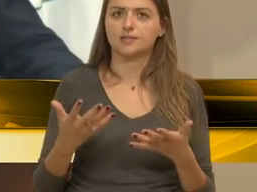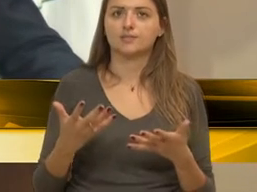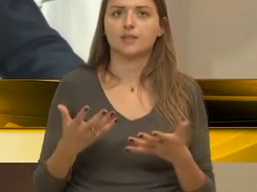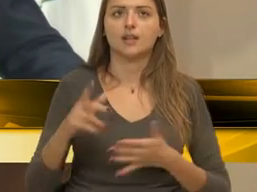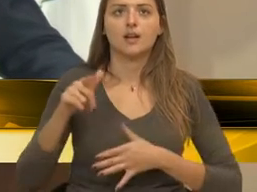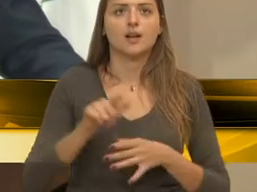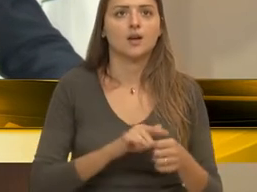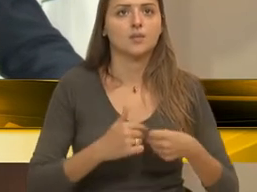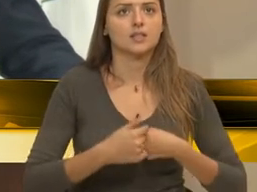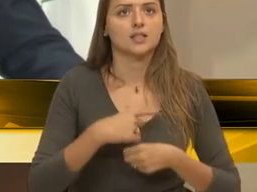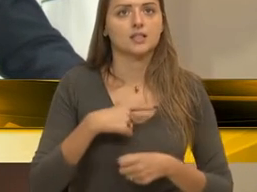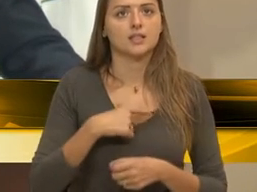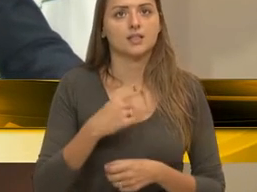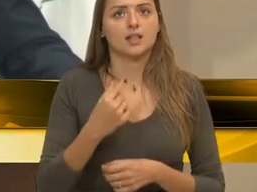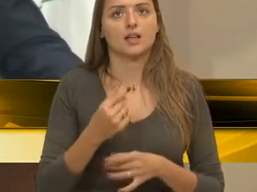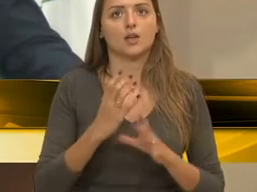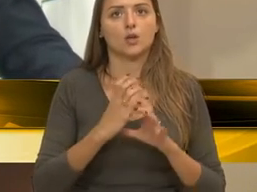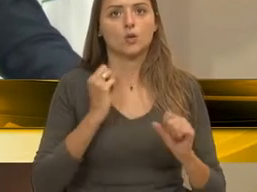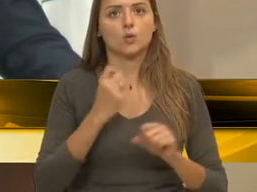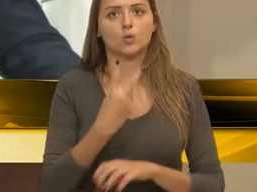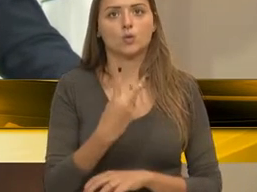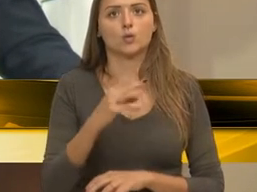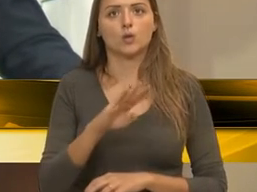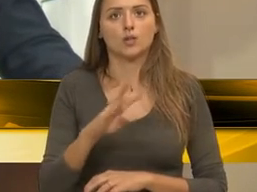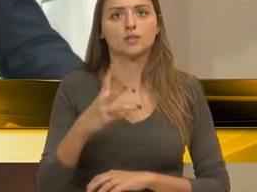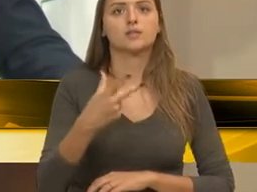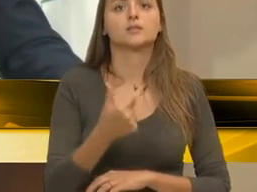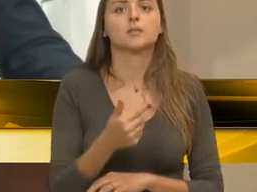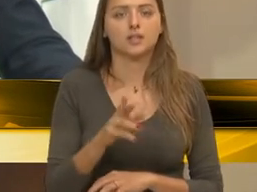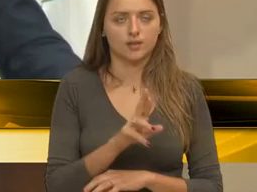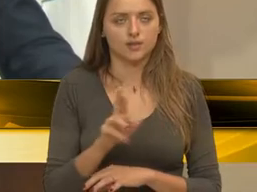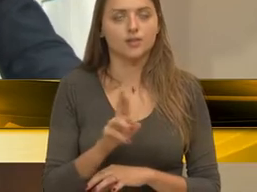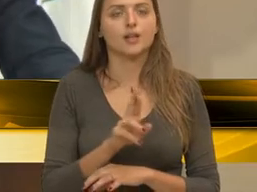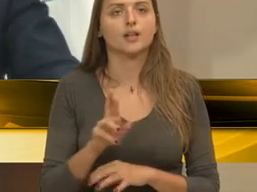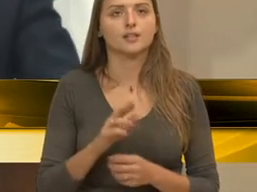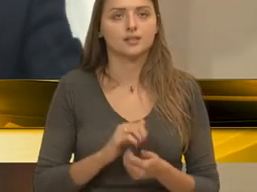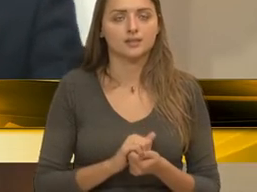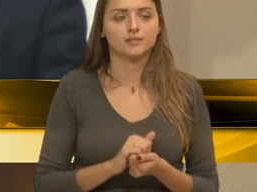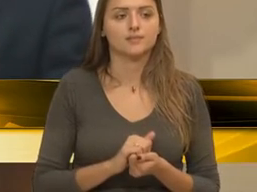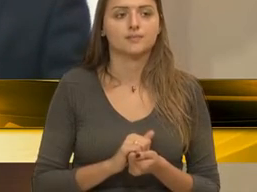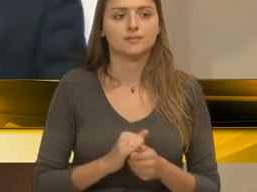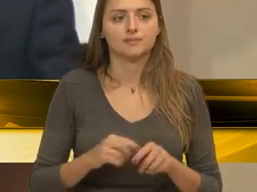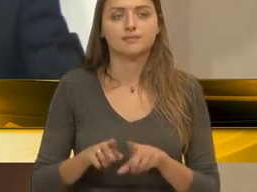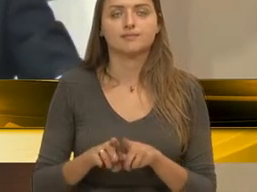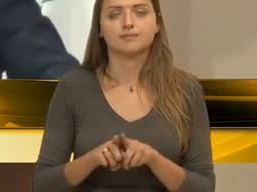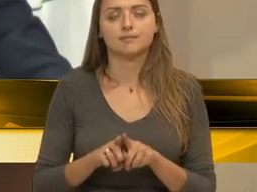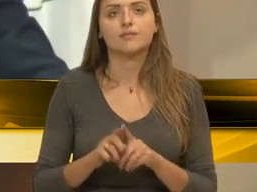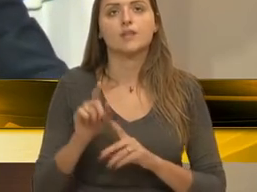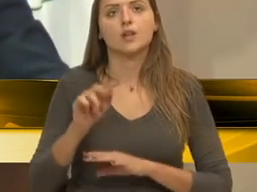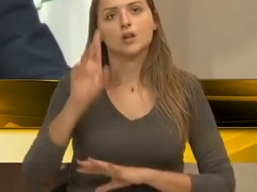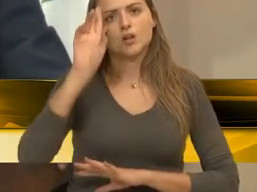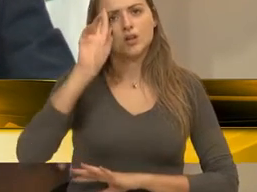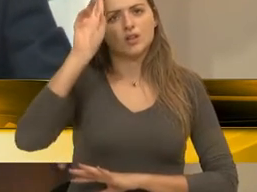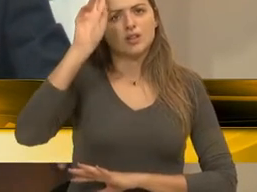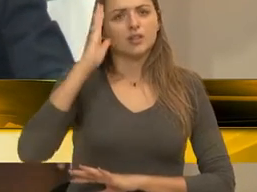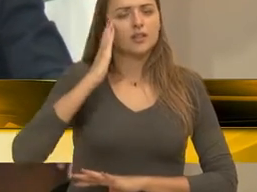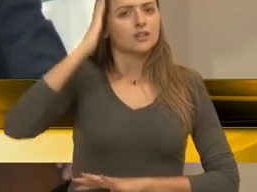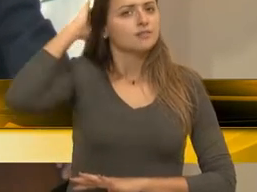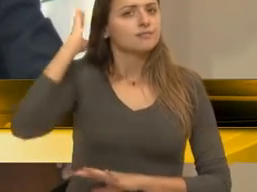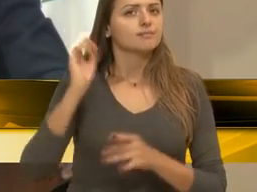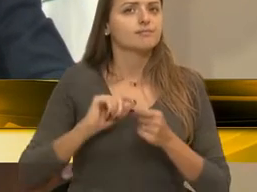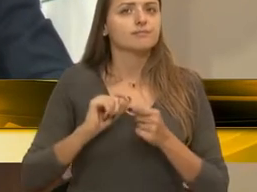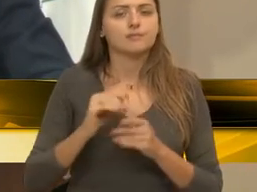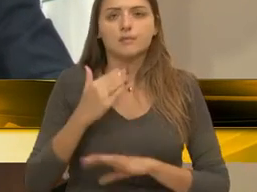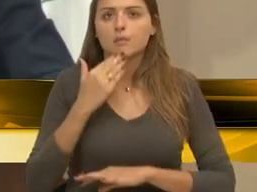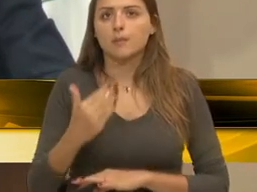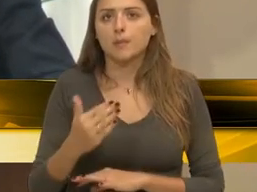tem uma arrecadação de R$2,50 bilhões, em que o gabinete do senhor prefeito fez um pedido aqui a